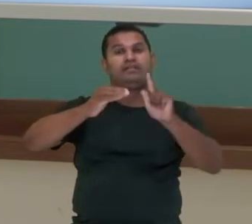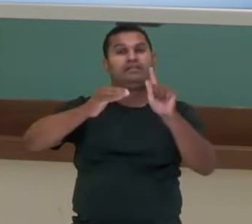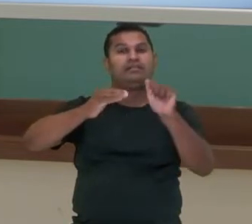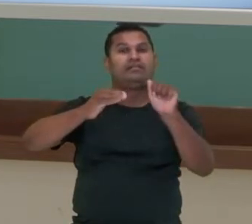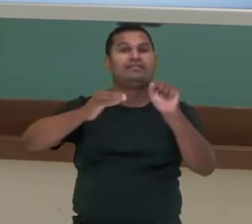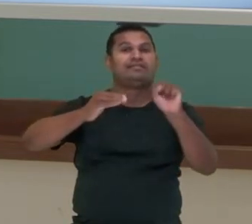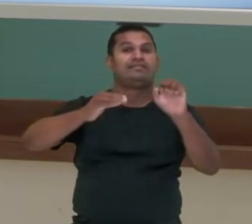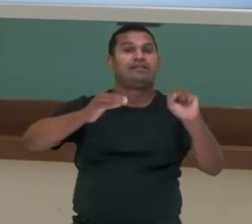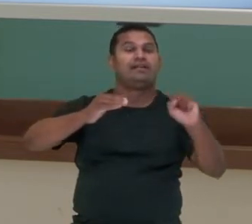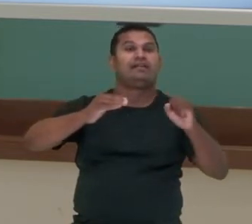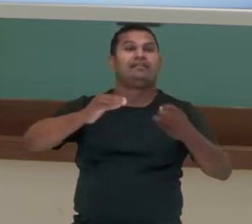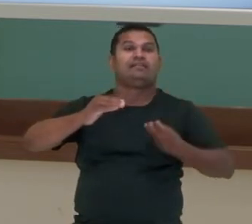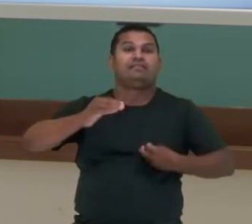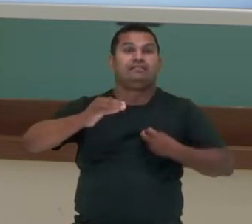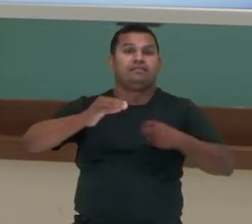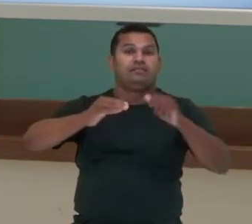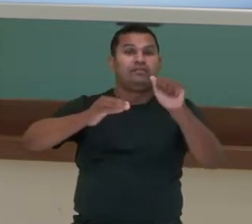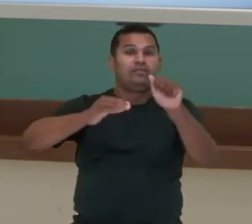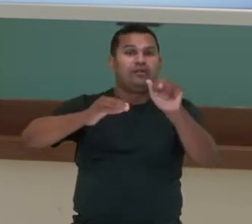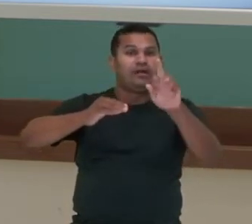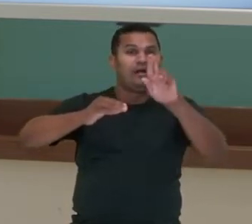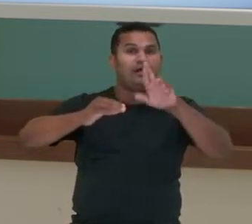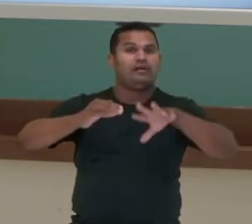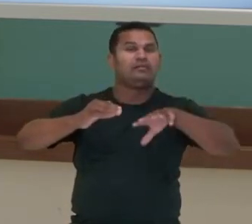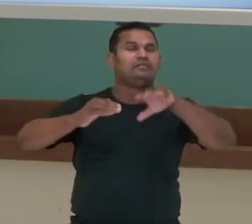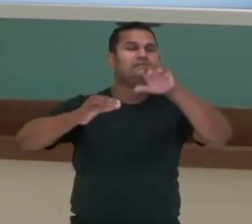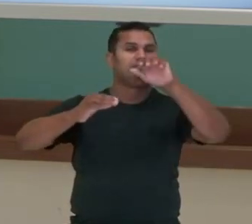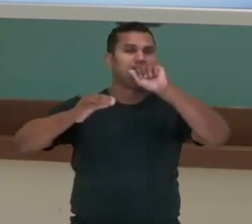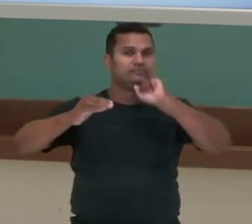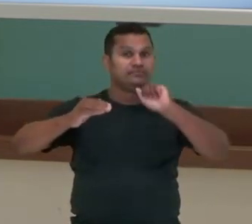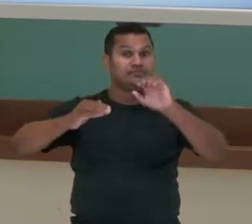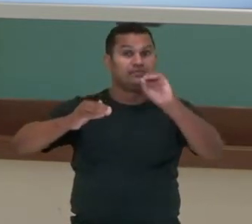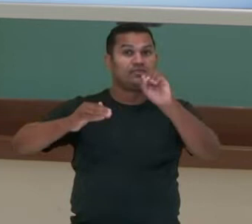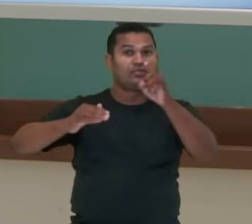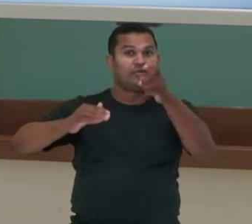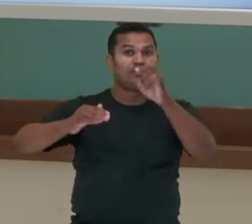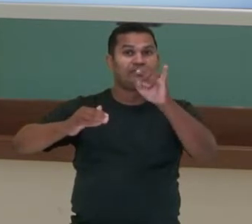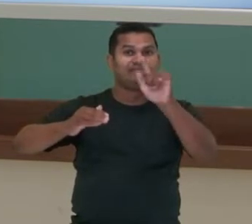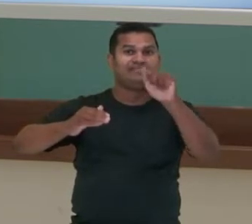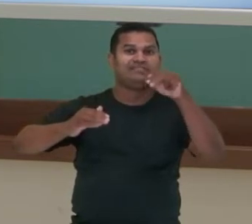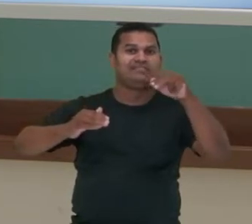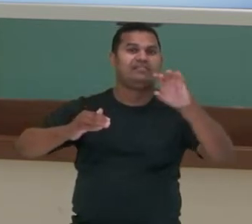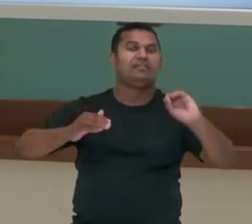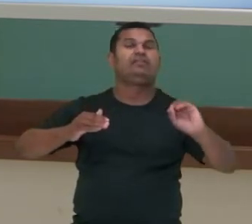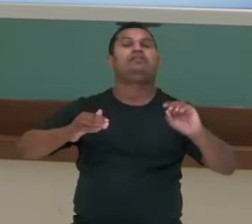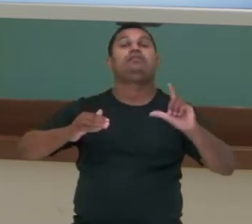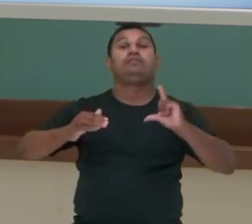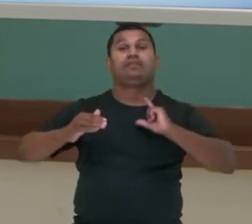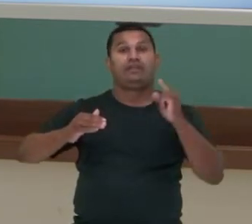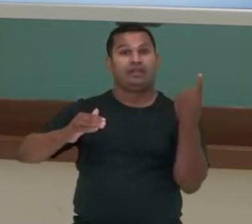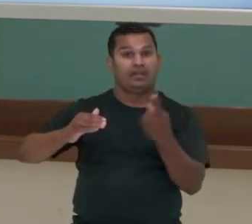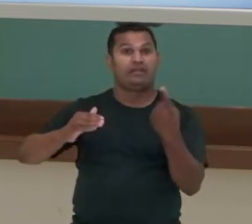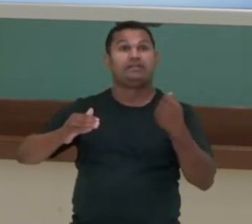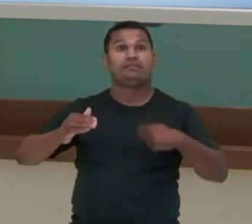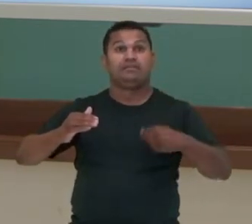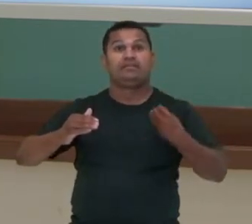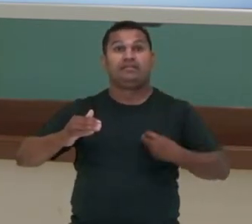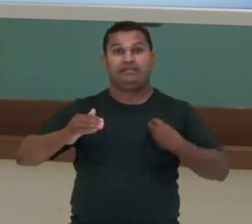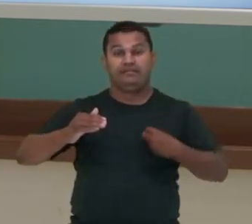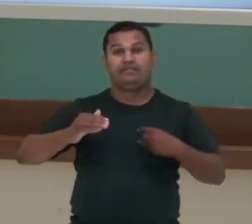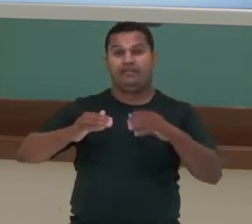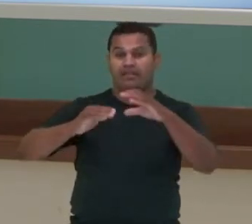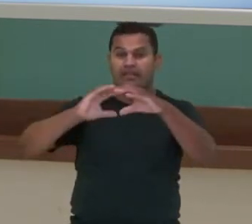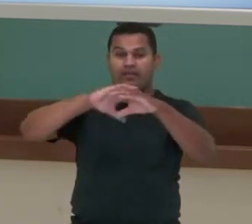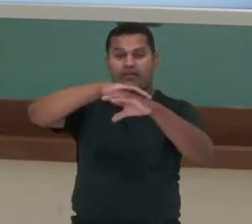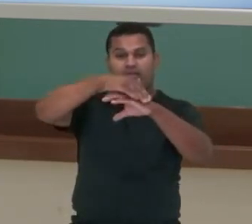são necessários, ou o oxigênio, né, mais propriamente falando, que é necessário para que exista vida na